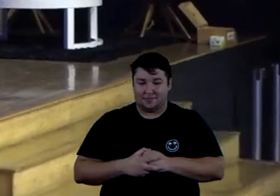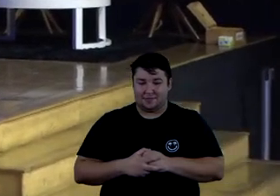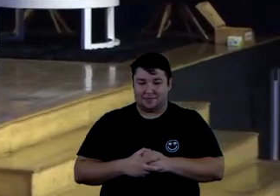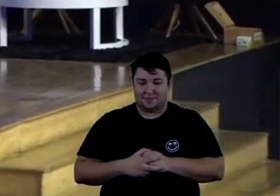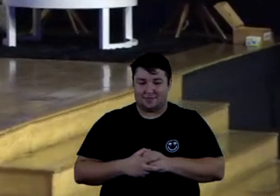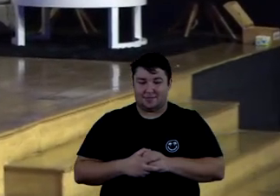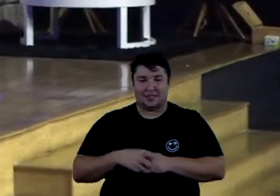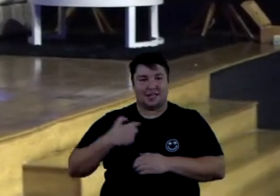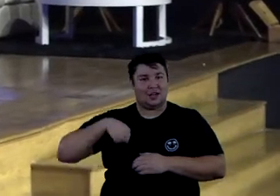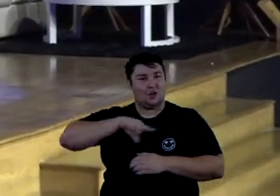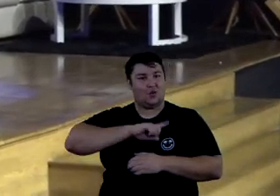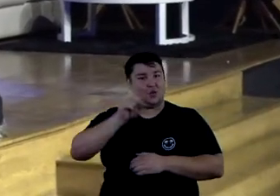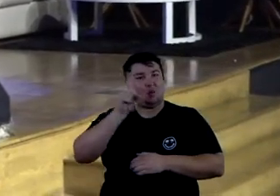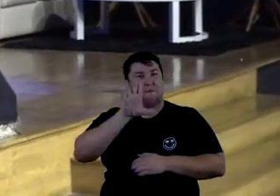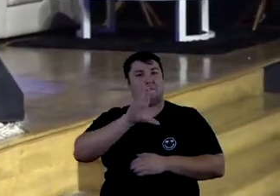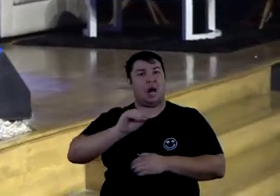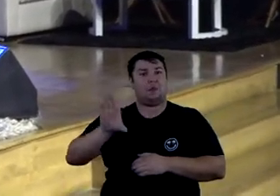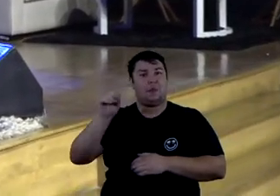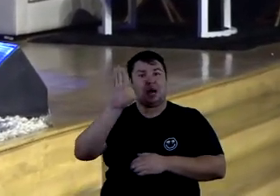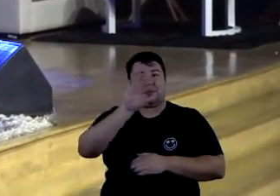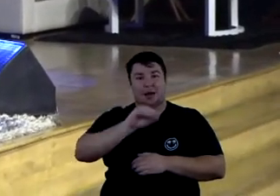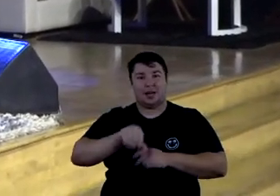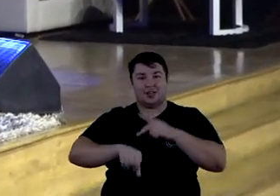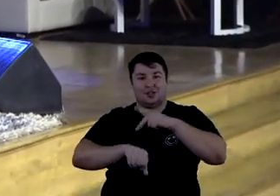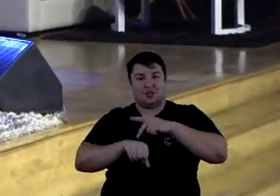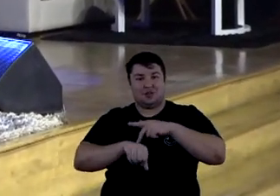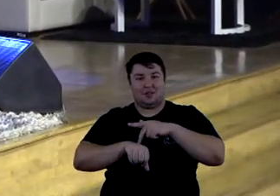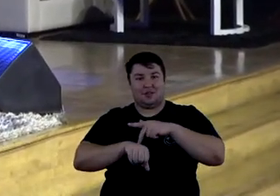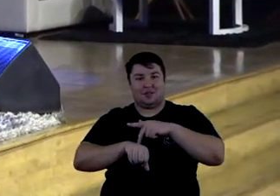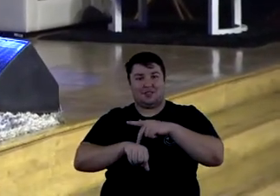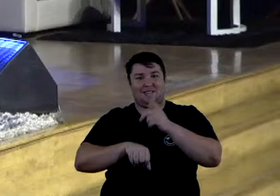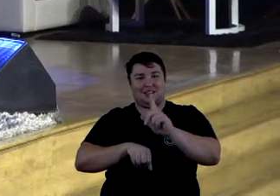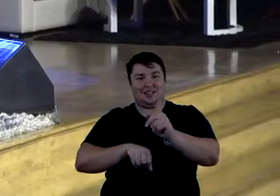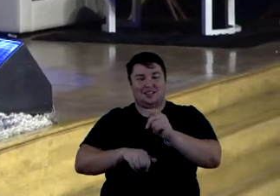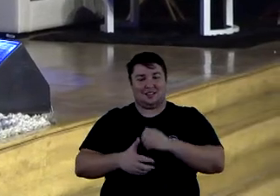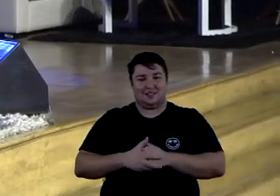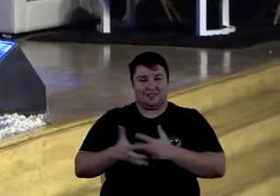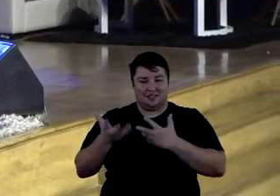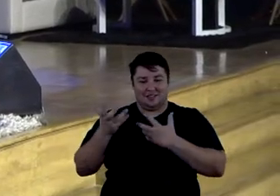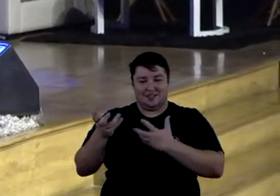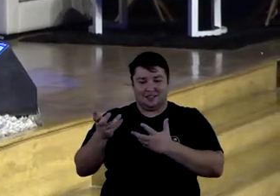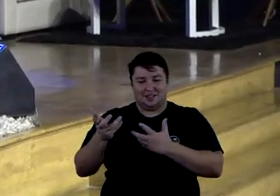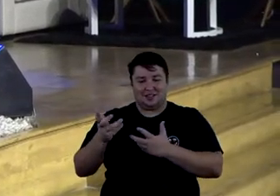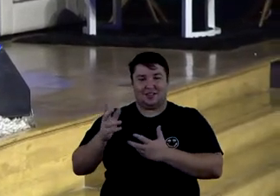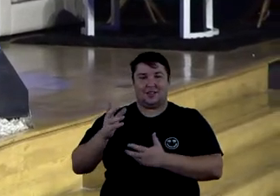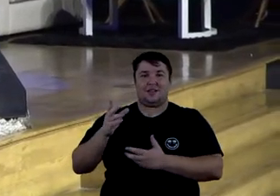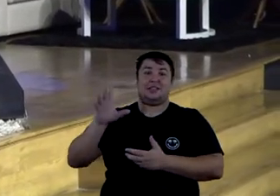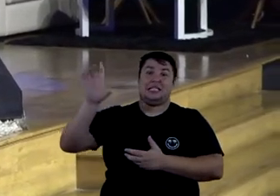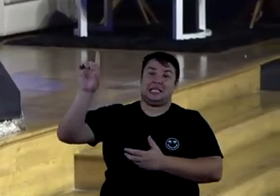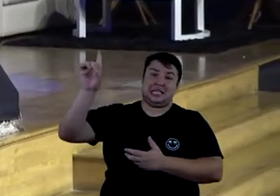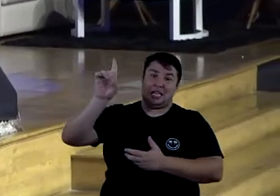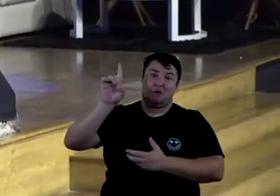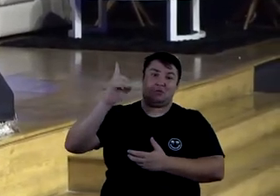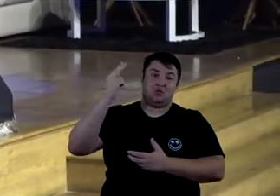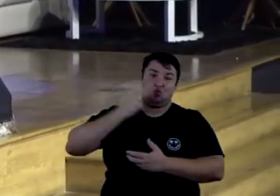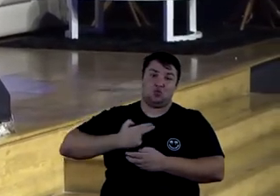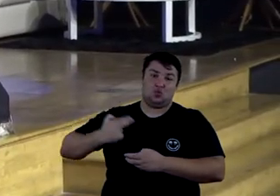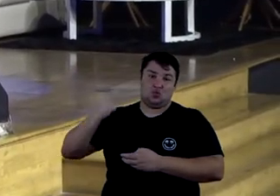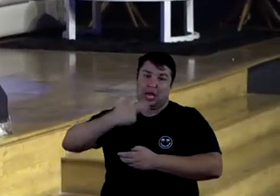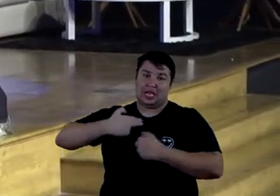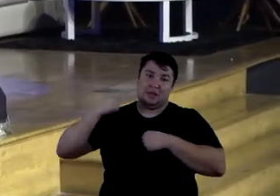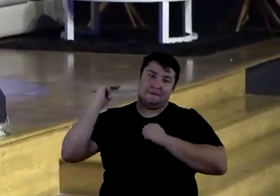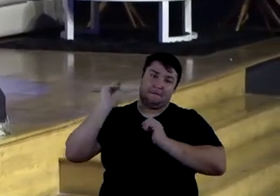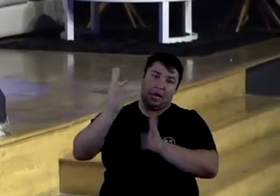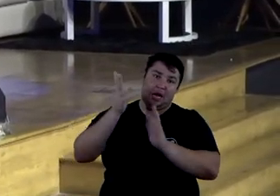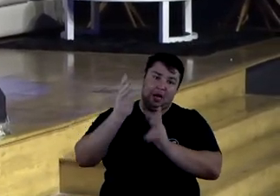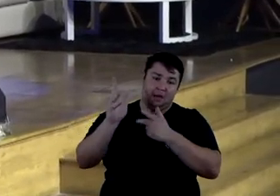Não sou a boca de pedra. Eu quero ser boca de Deus na tua vida, cara. Quero, o